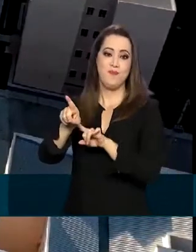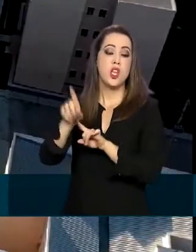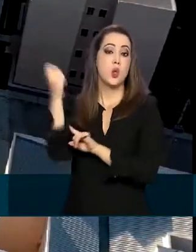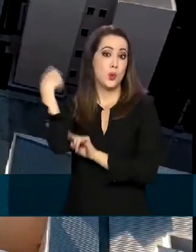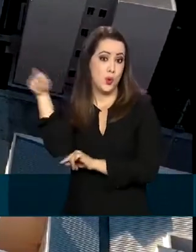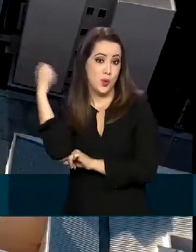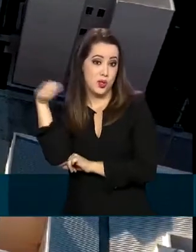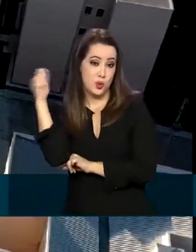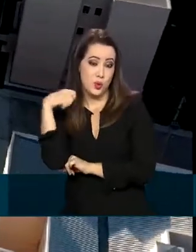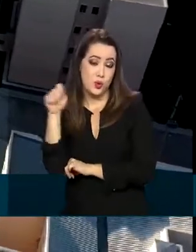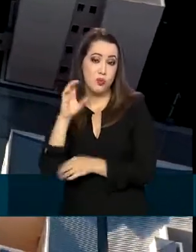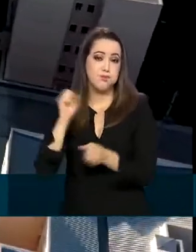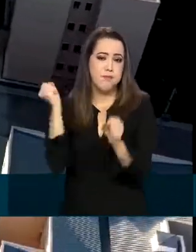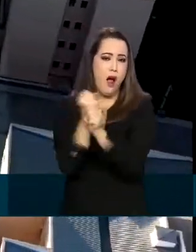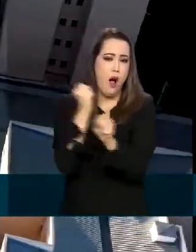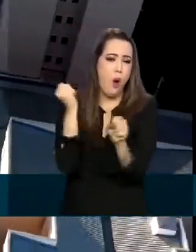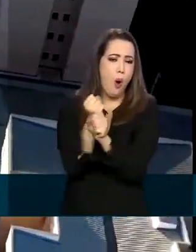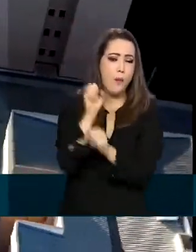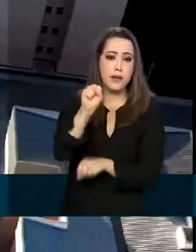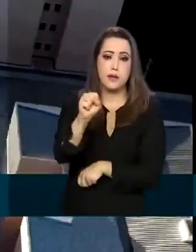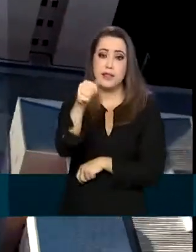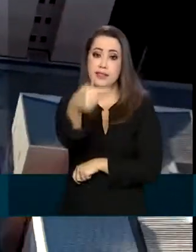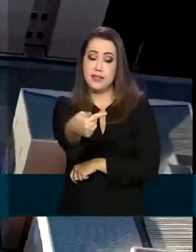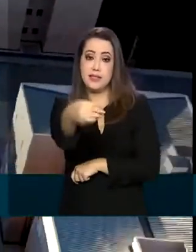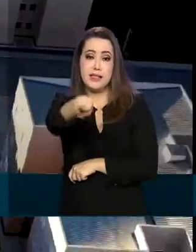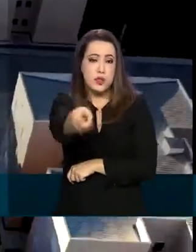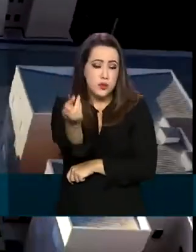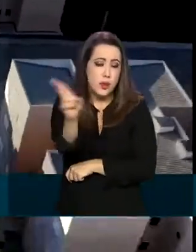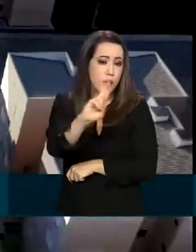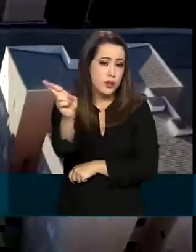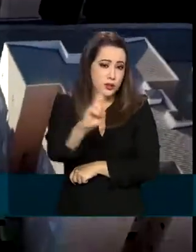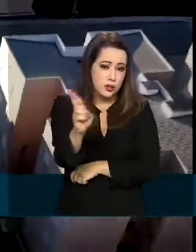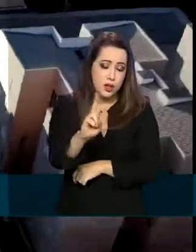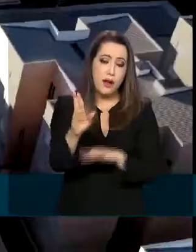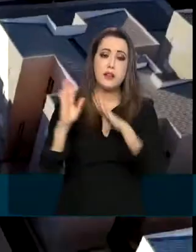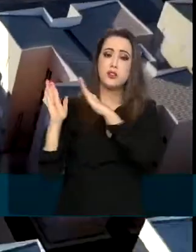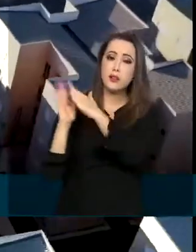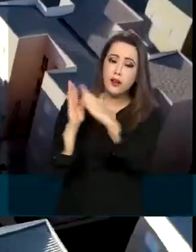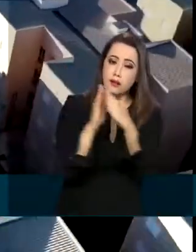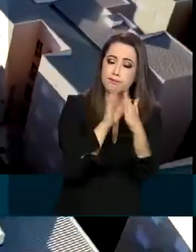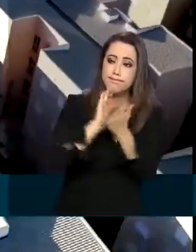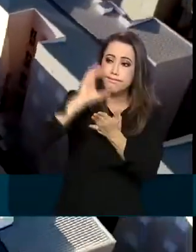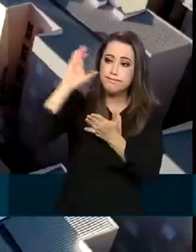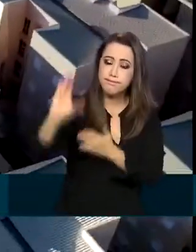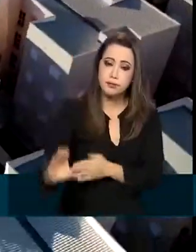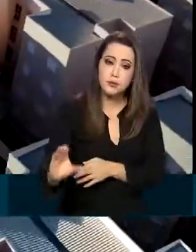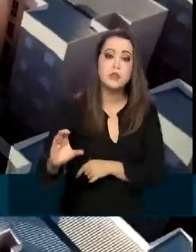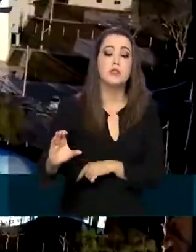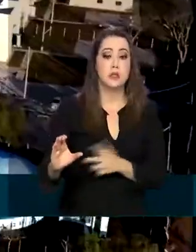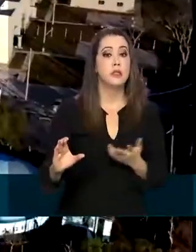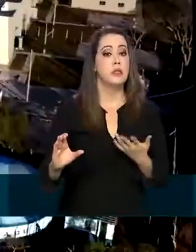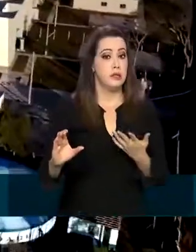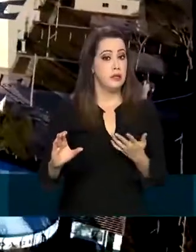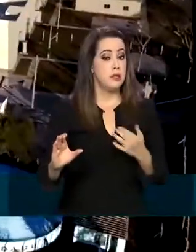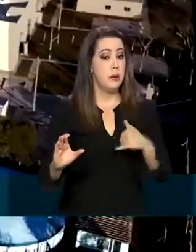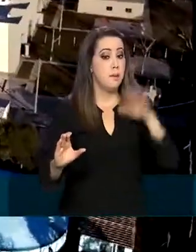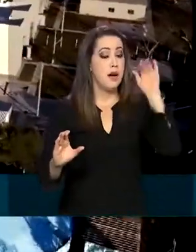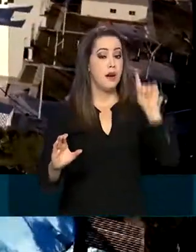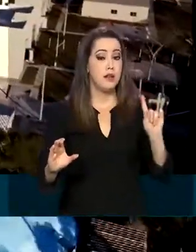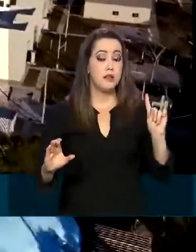contou com investimento de R$ 87 milhões de reais do Programa de Habitação Popular do Governo Federal. São mais de